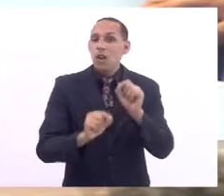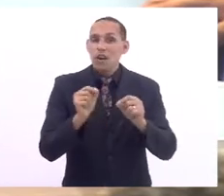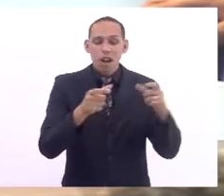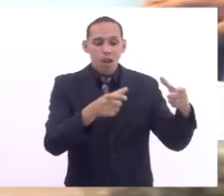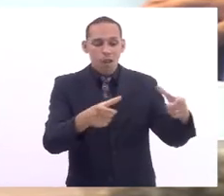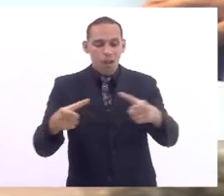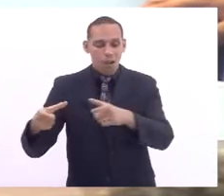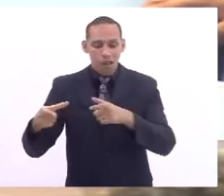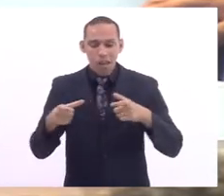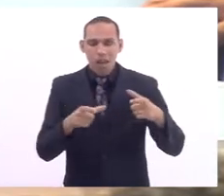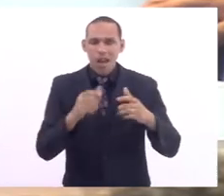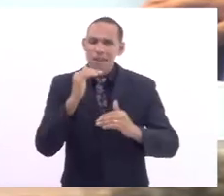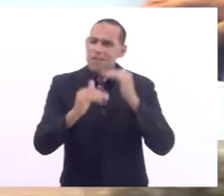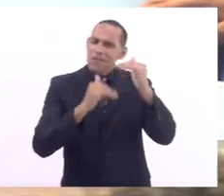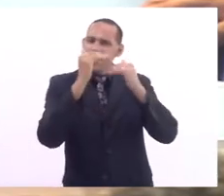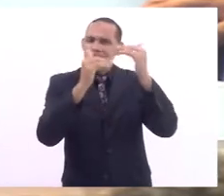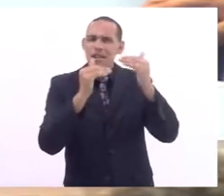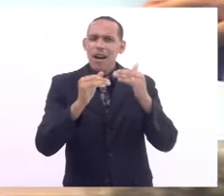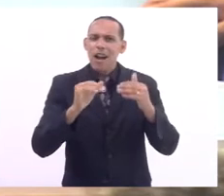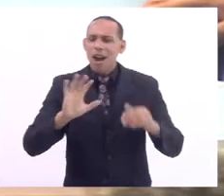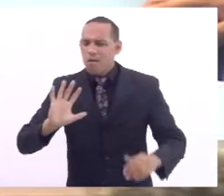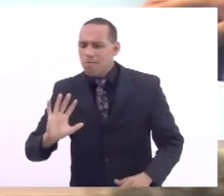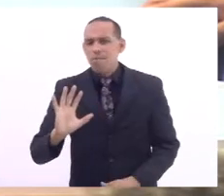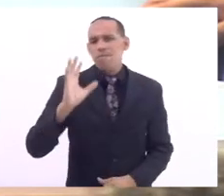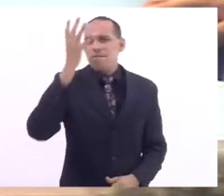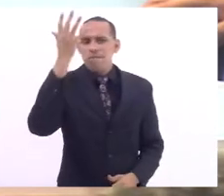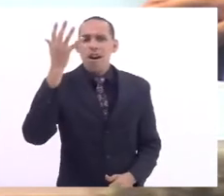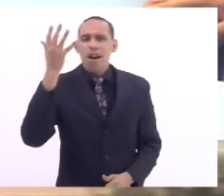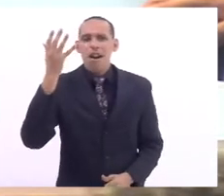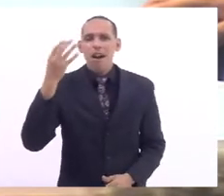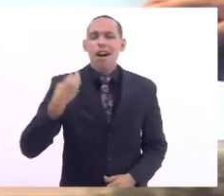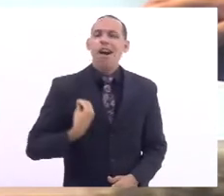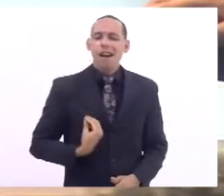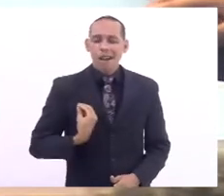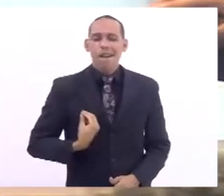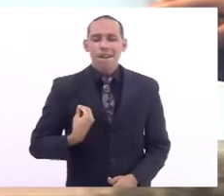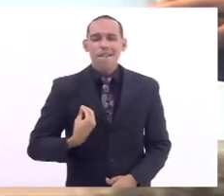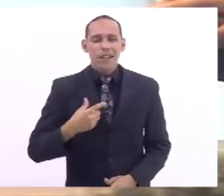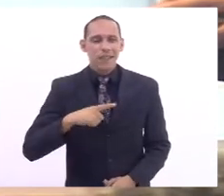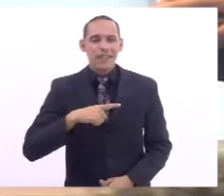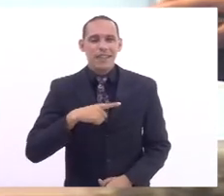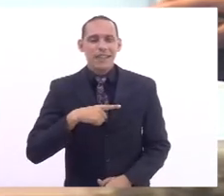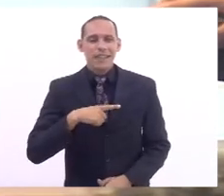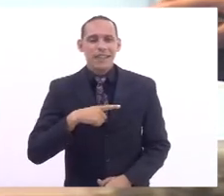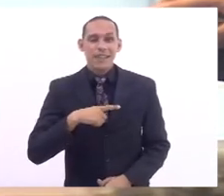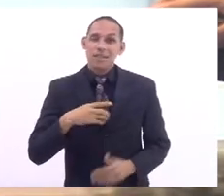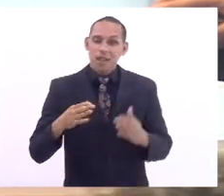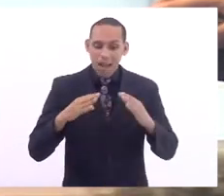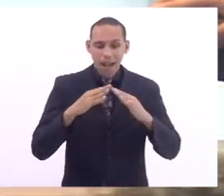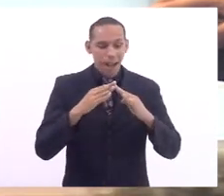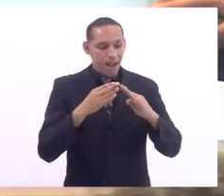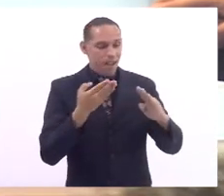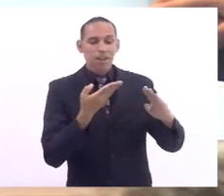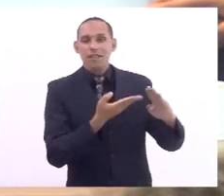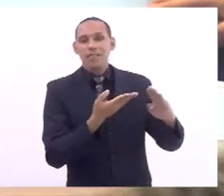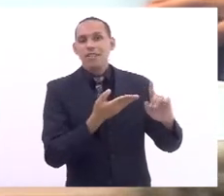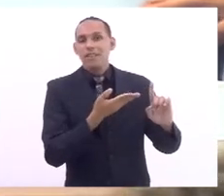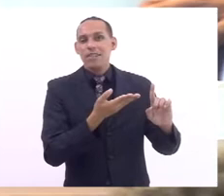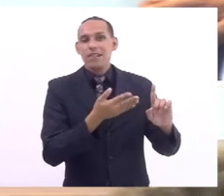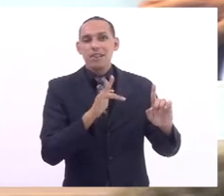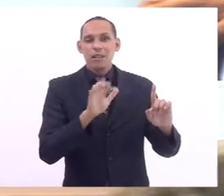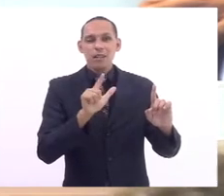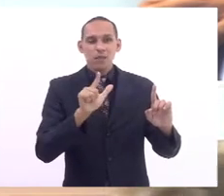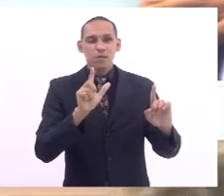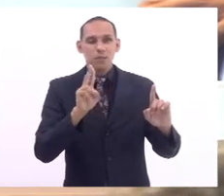os espaços mais avançados e revolucionário de condição de existência eu acho que a casa quando se coloca nesse papel né Desse coloca